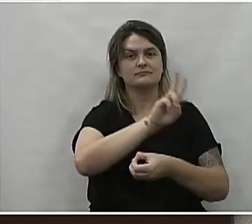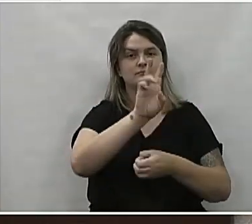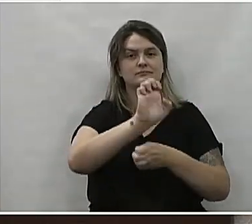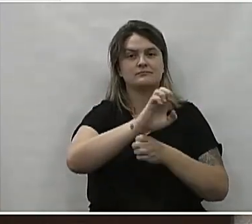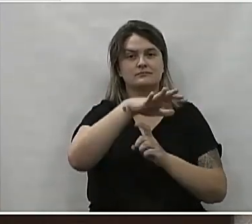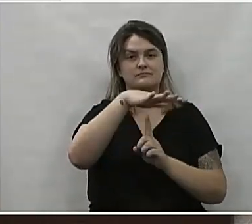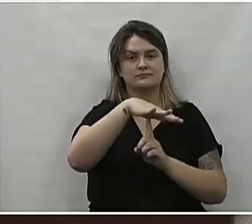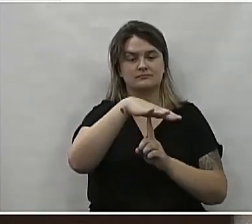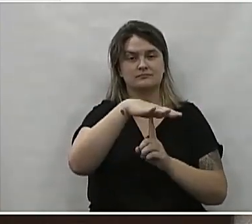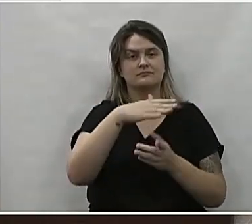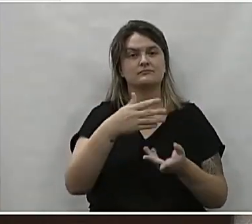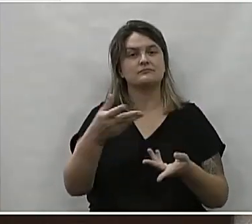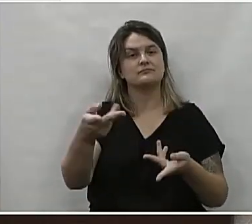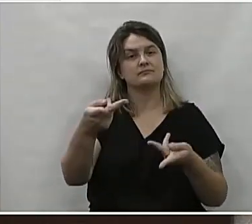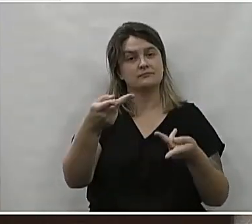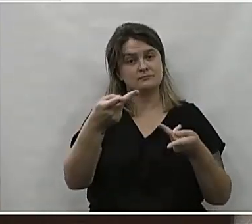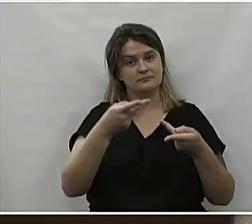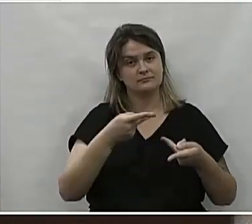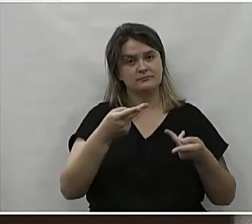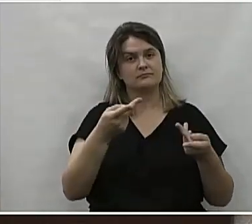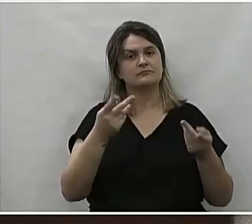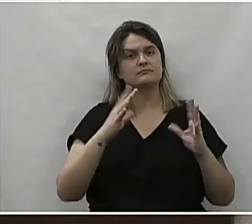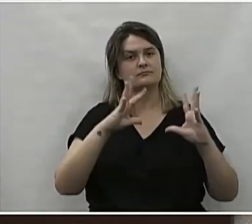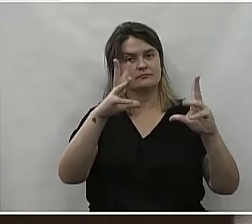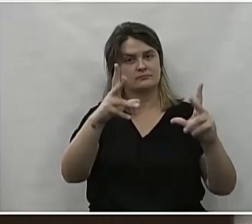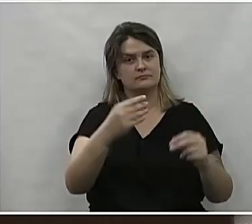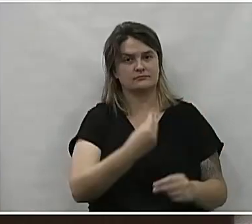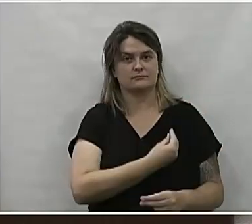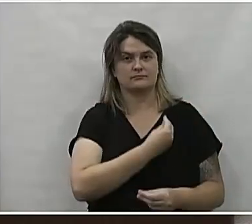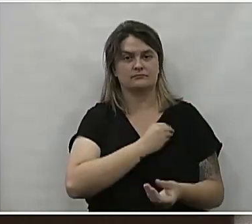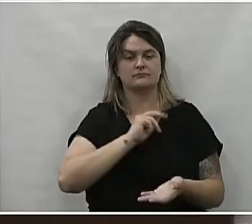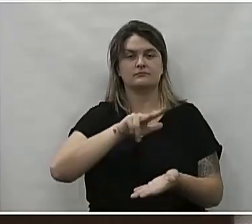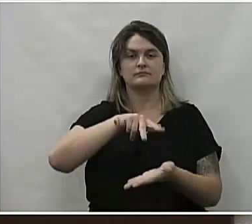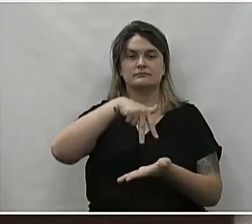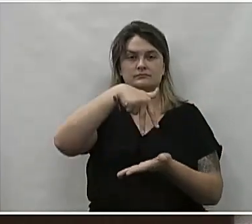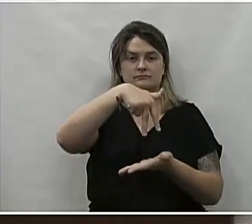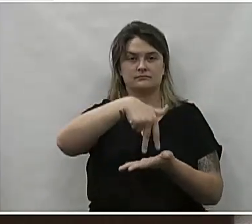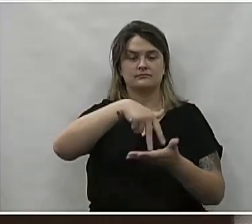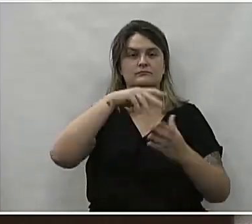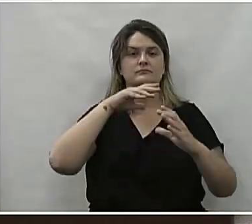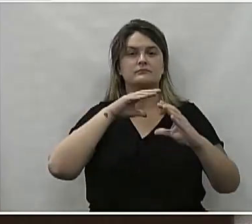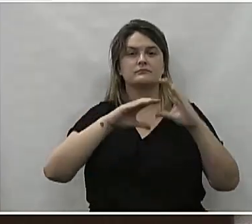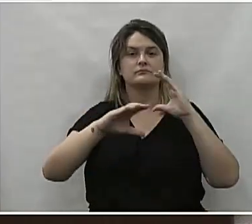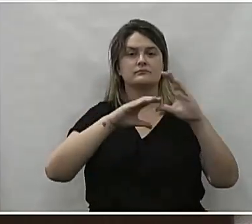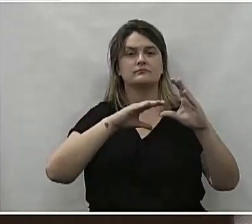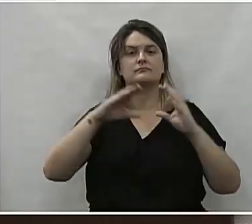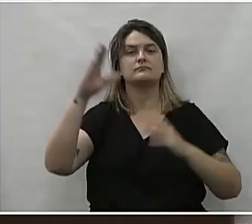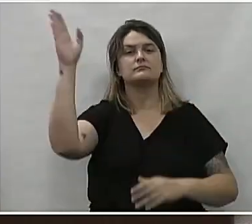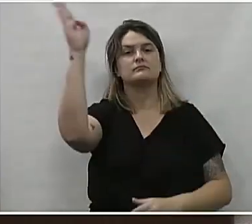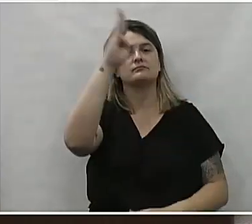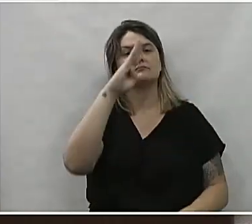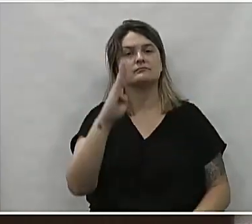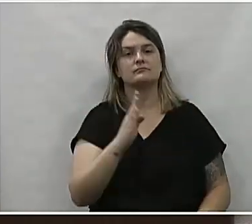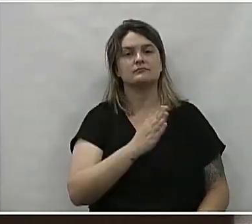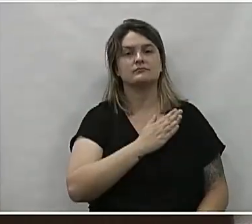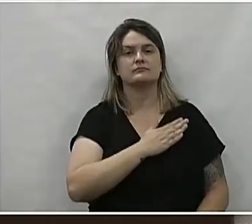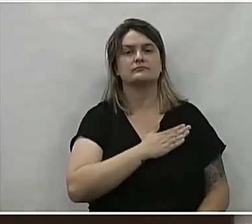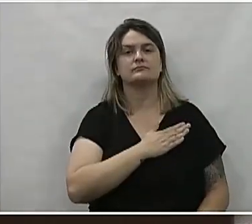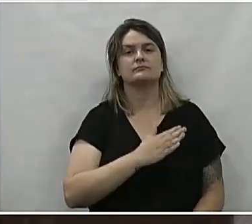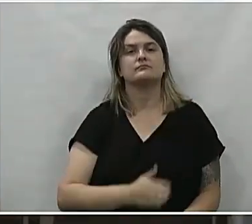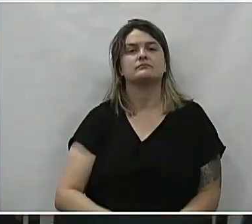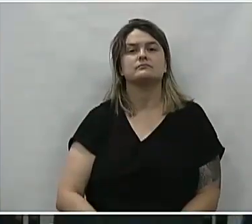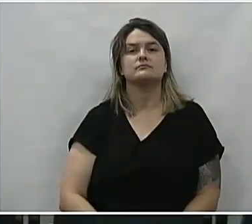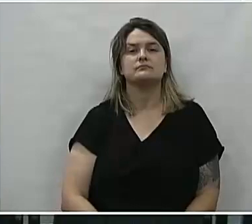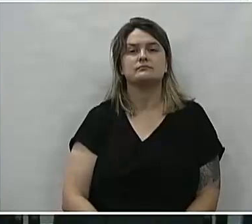Estado do Paraná. Iniciando os trabalhos, convido para que todos se coloquem em posição de respeito para nós cantarmos o hino nacional brasileiro.